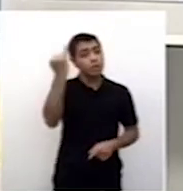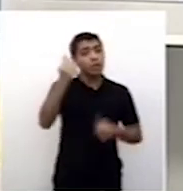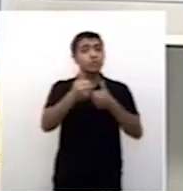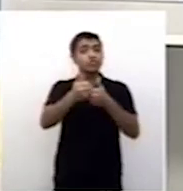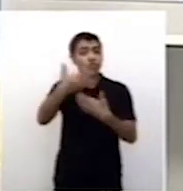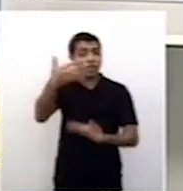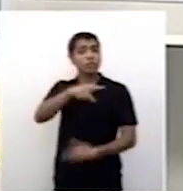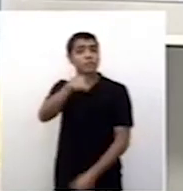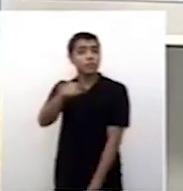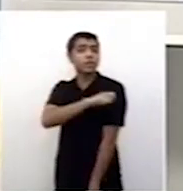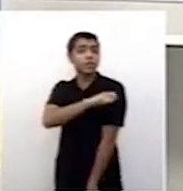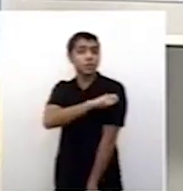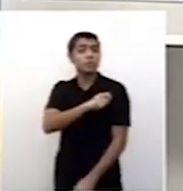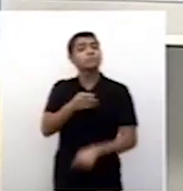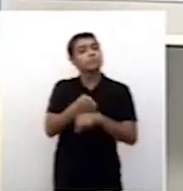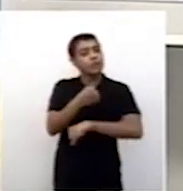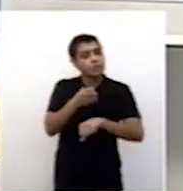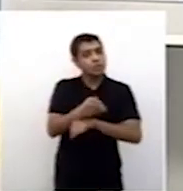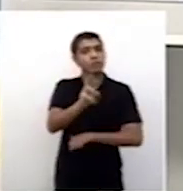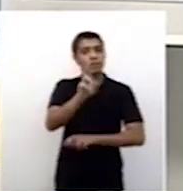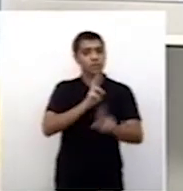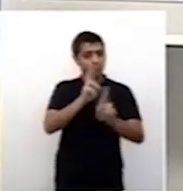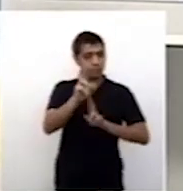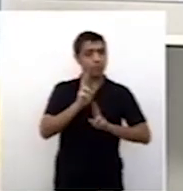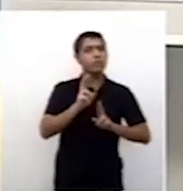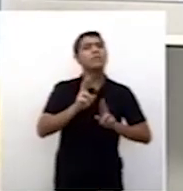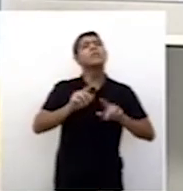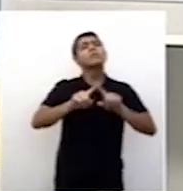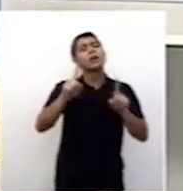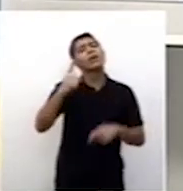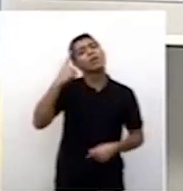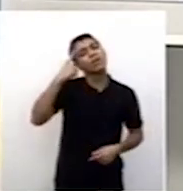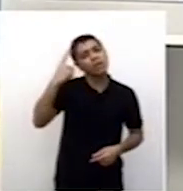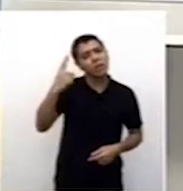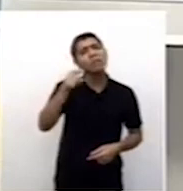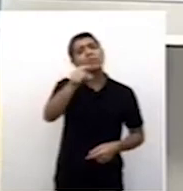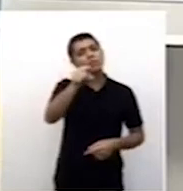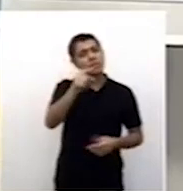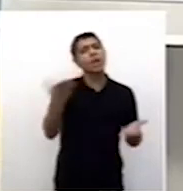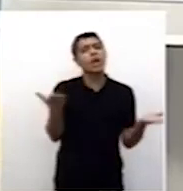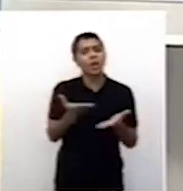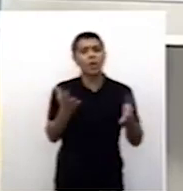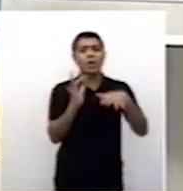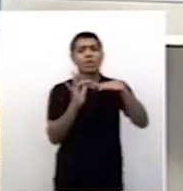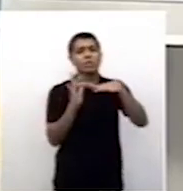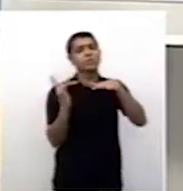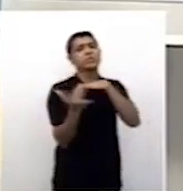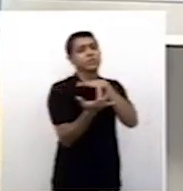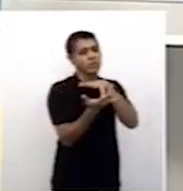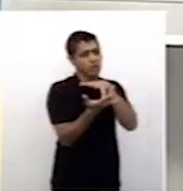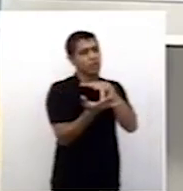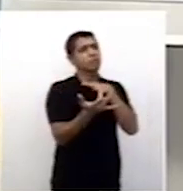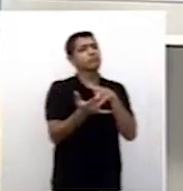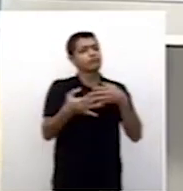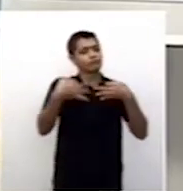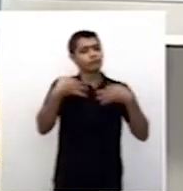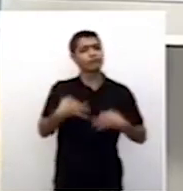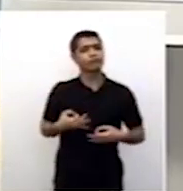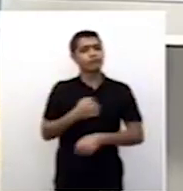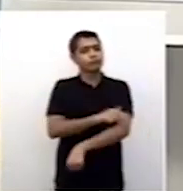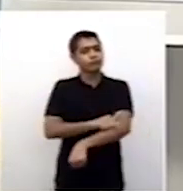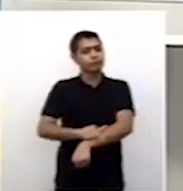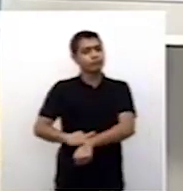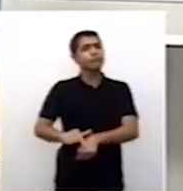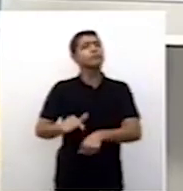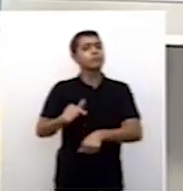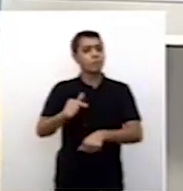nosso trabalho. Lembre-se que você está numa rede social. Use uma linguagem apropriada. Respeite os professores que estão aí